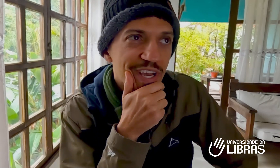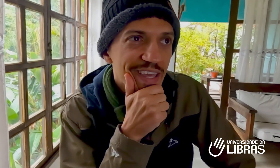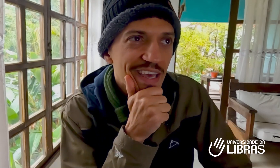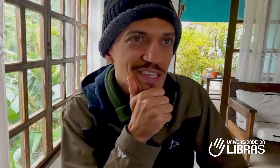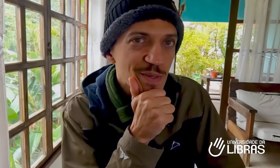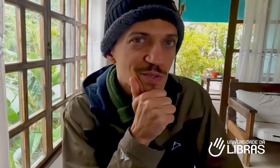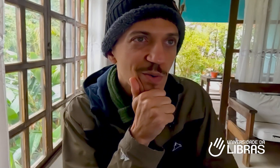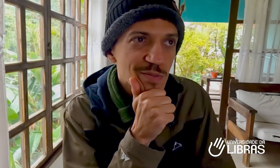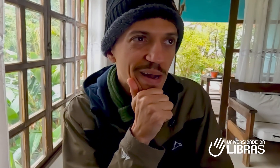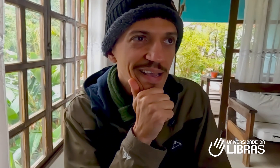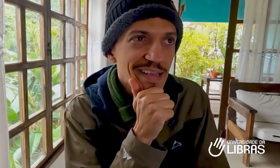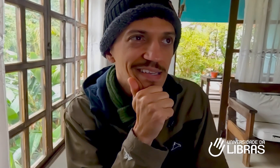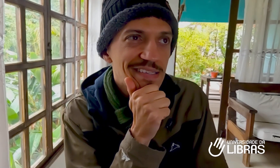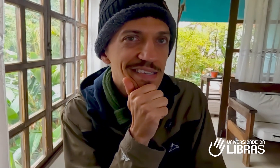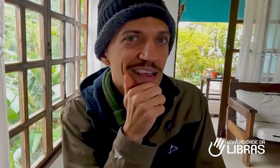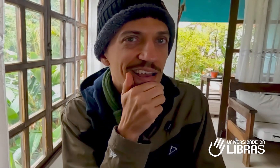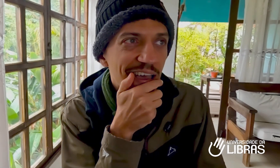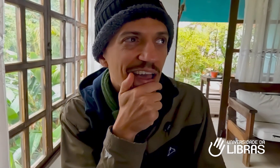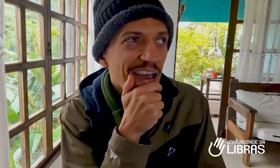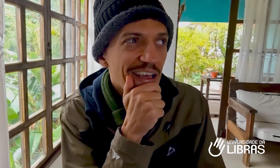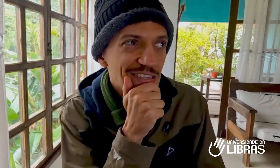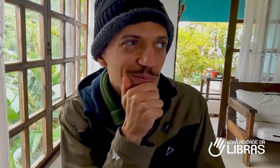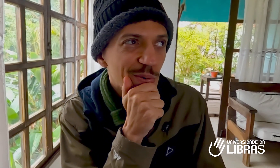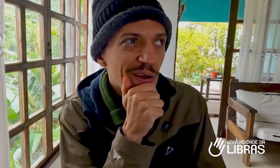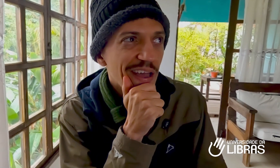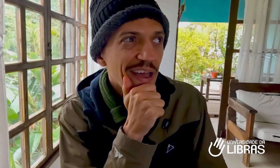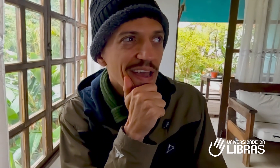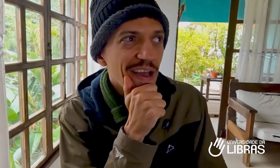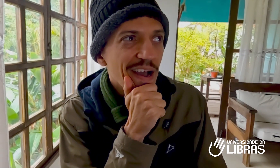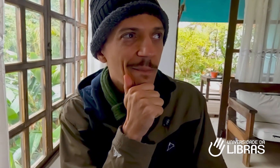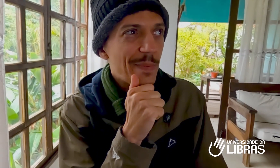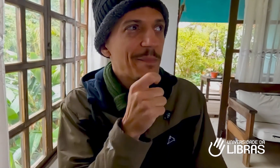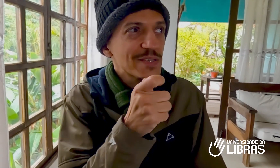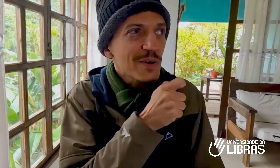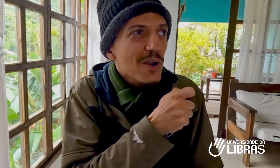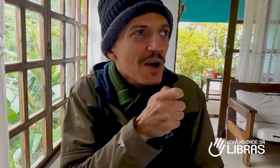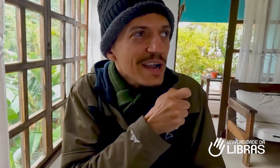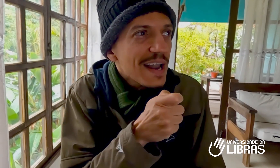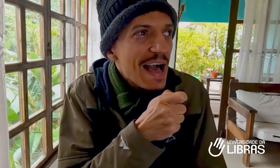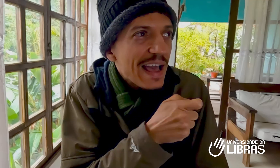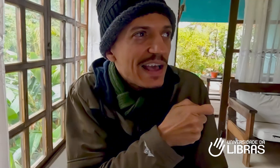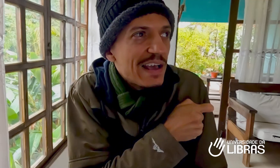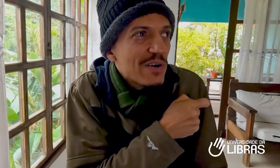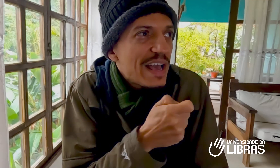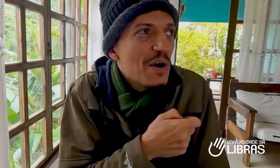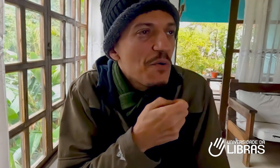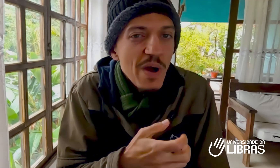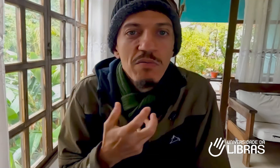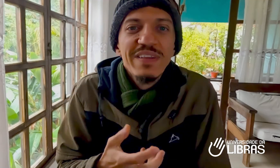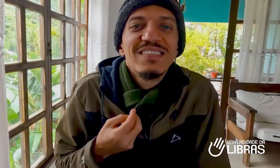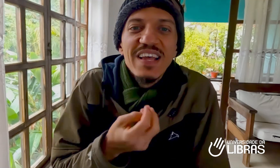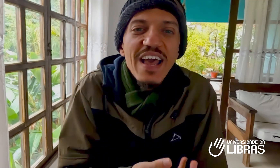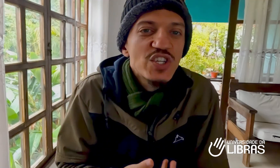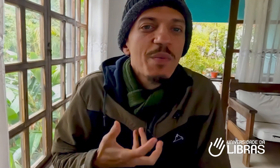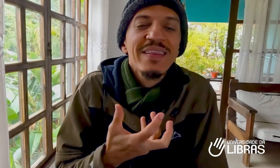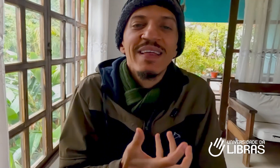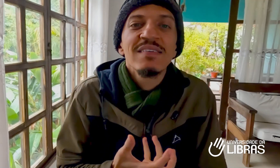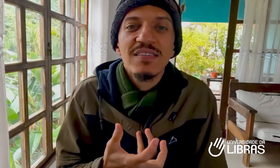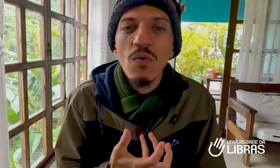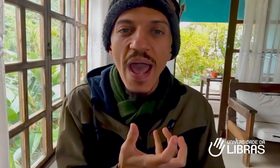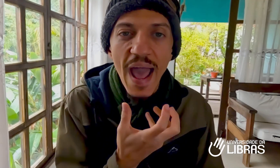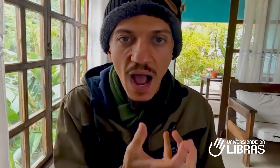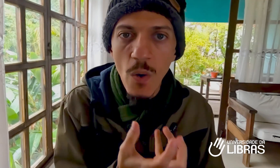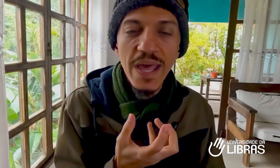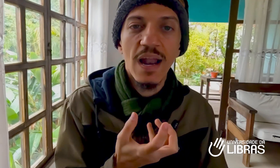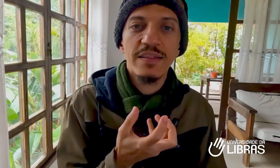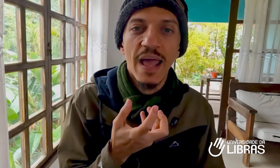o dia que as pessoas mais, tipo, a pessoa coloca lá, é um desejo, é uma